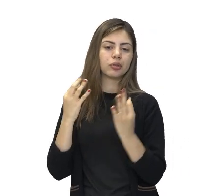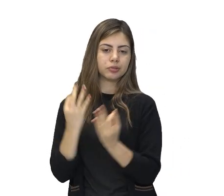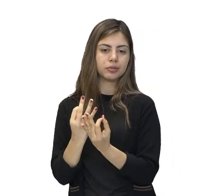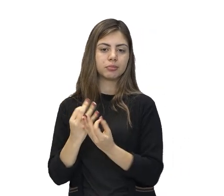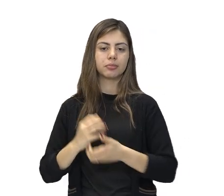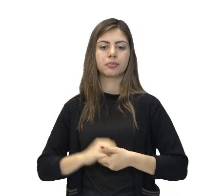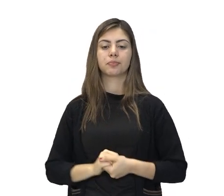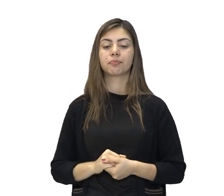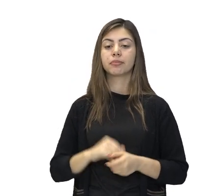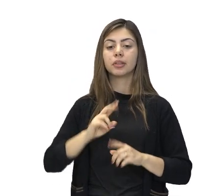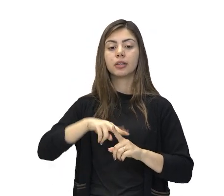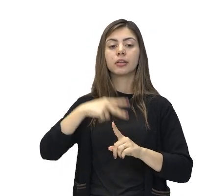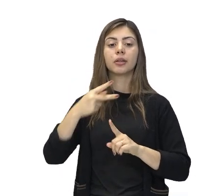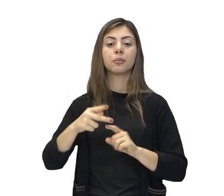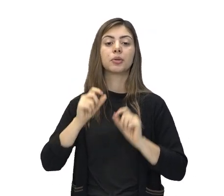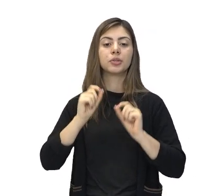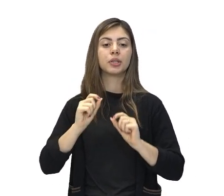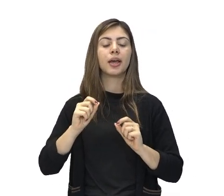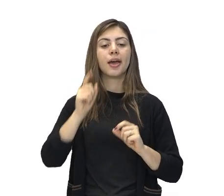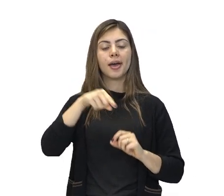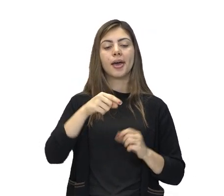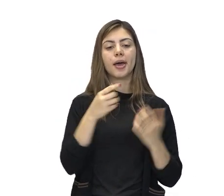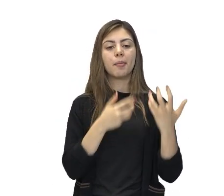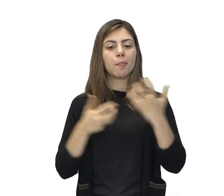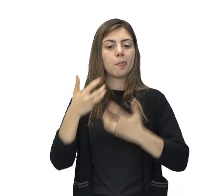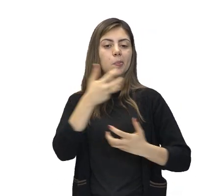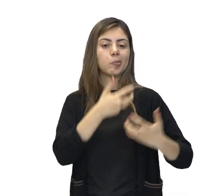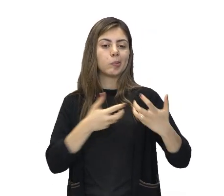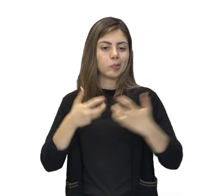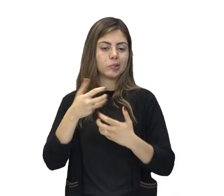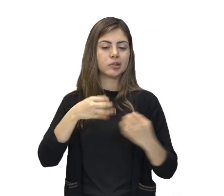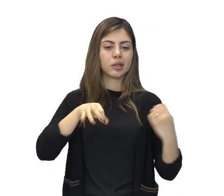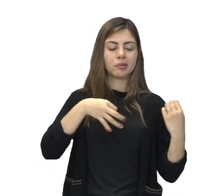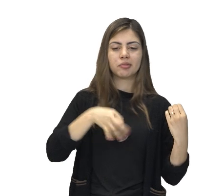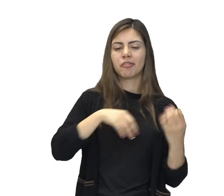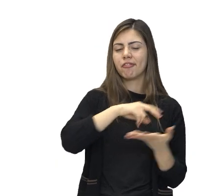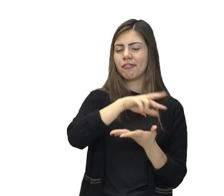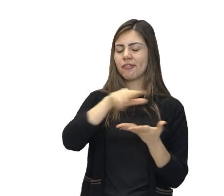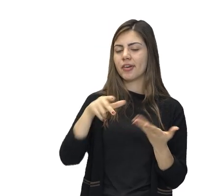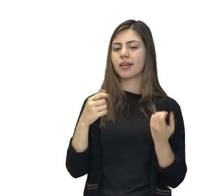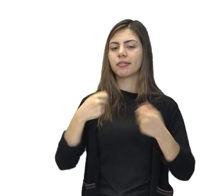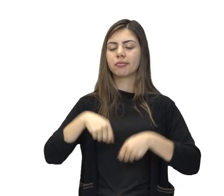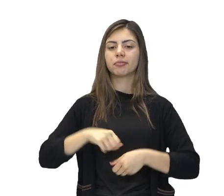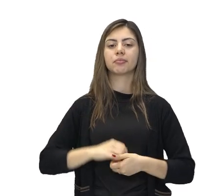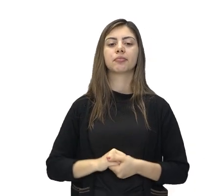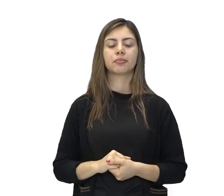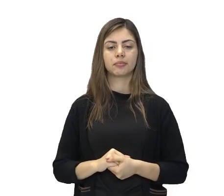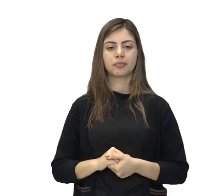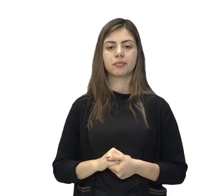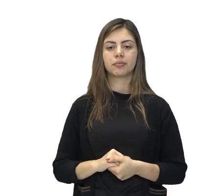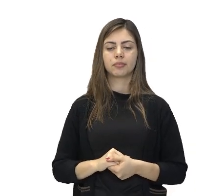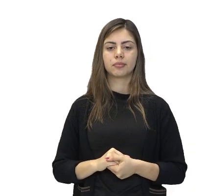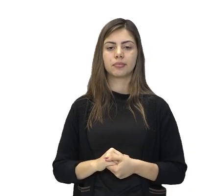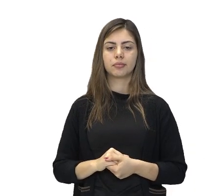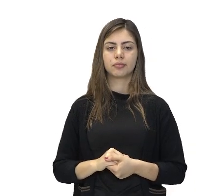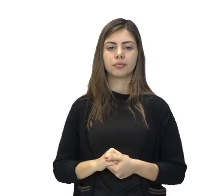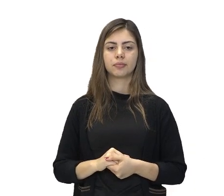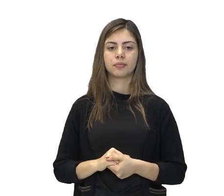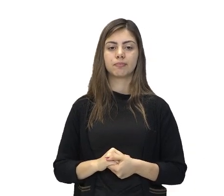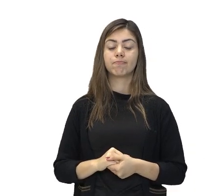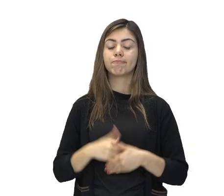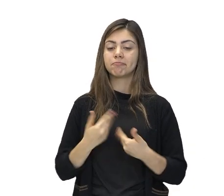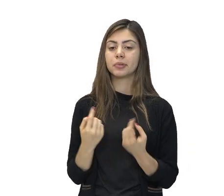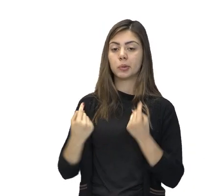Família. Em seguida, atrações musicais com música instrumental em formatos especiais.